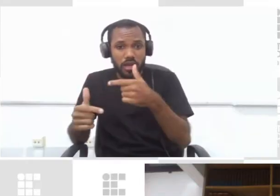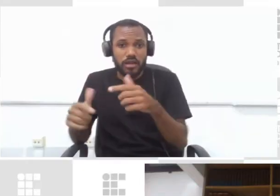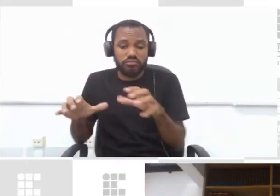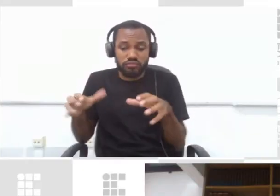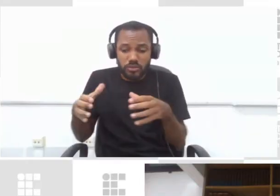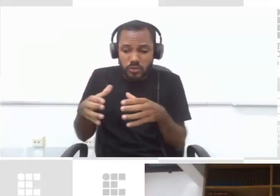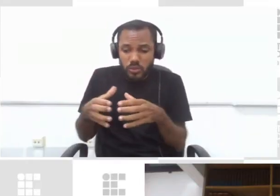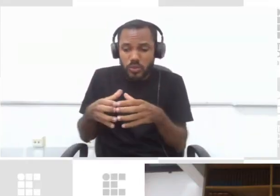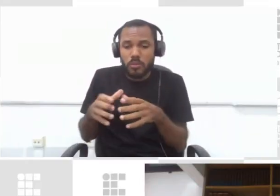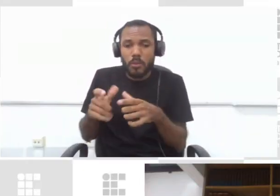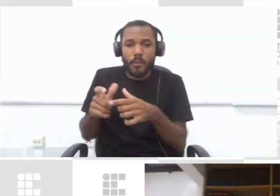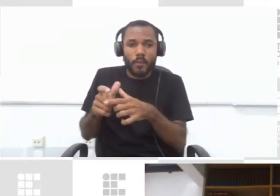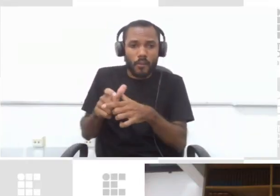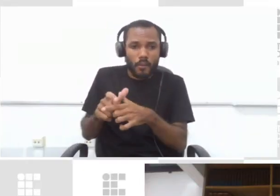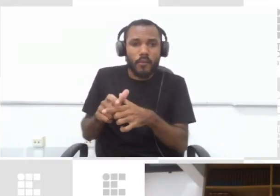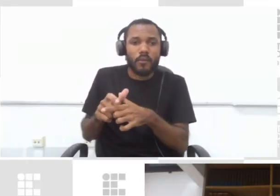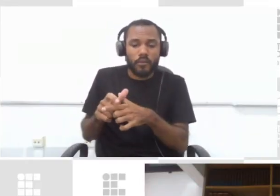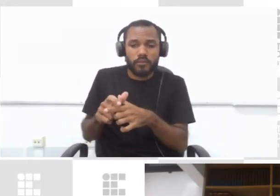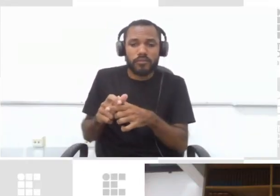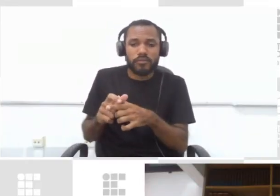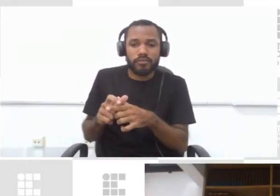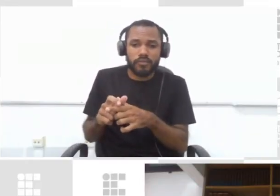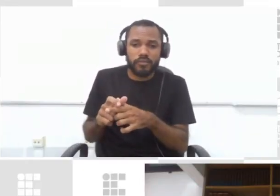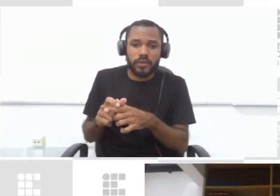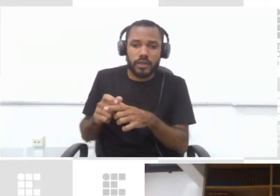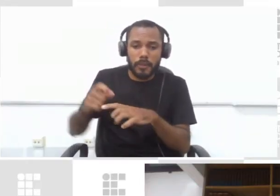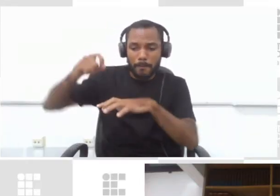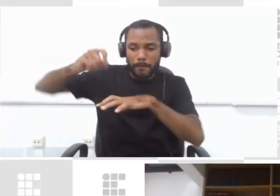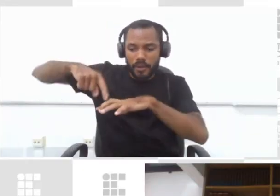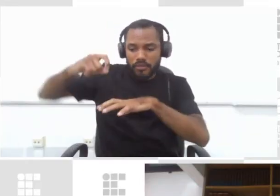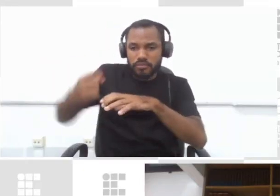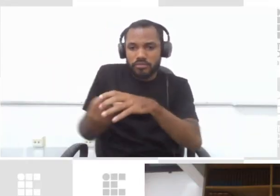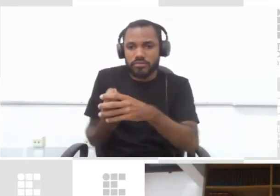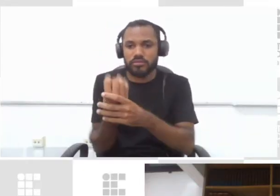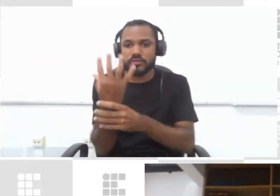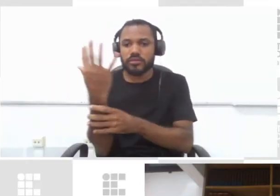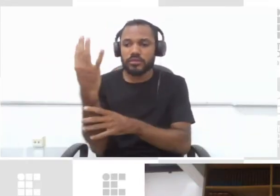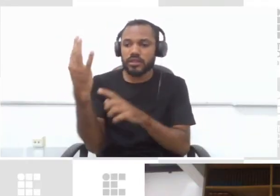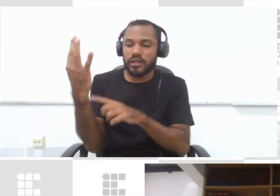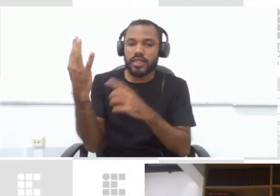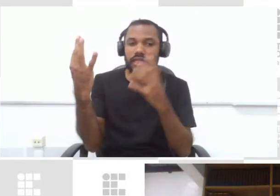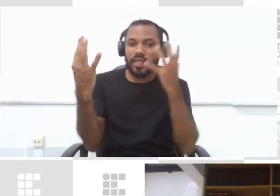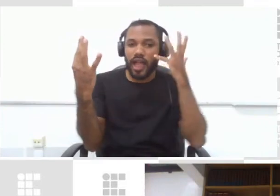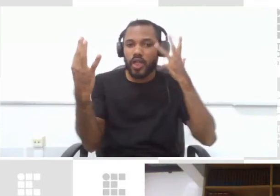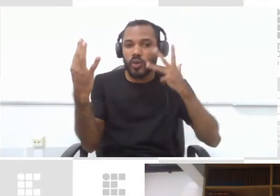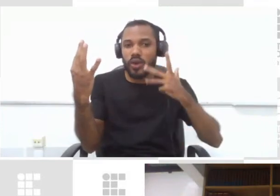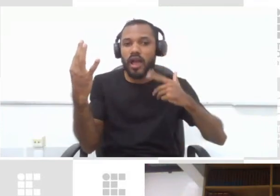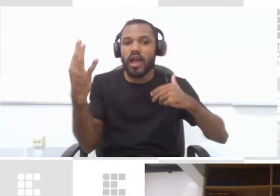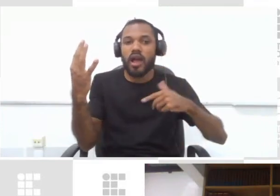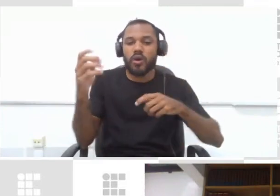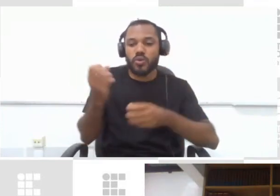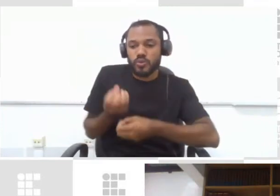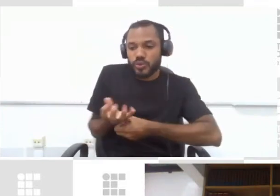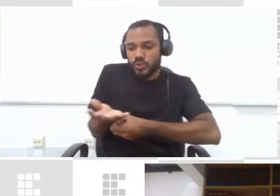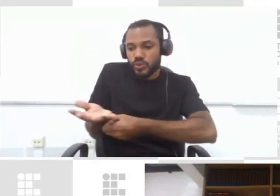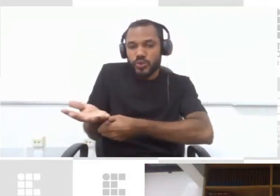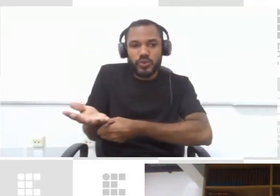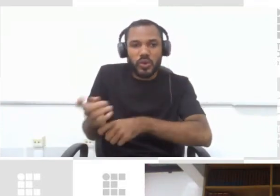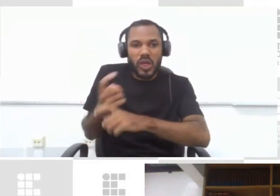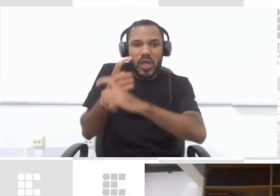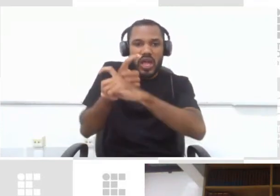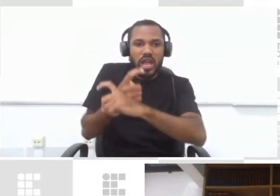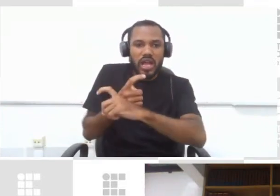produzindo alimentos sem agrotóxicos, é aquilo que nós temos, claro, diante de nós como uma